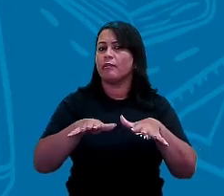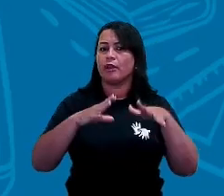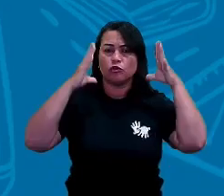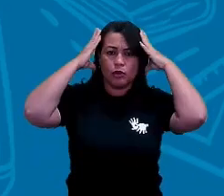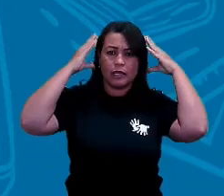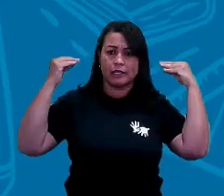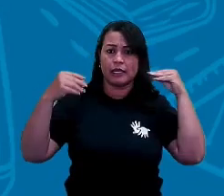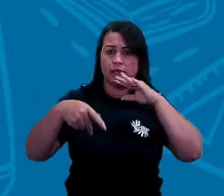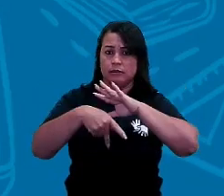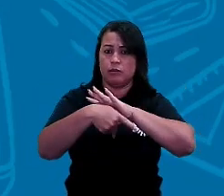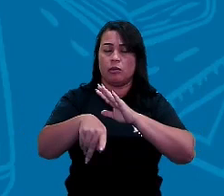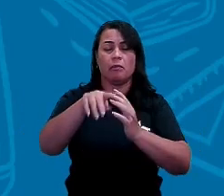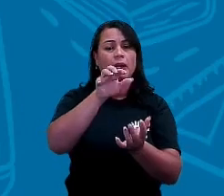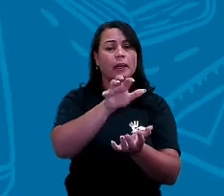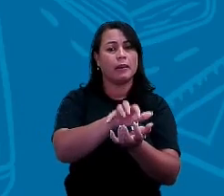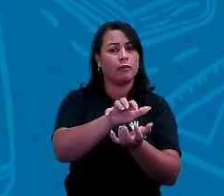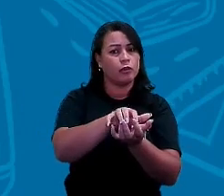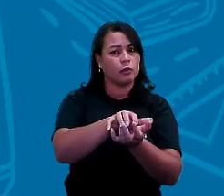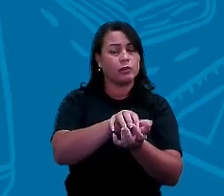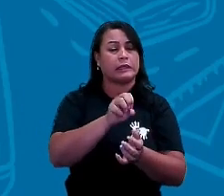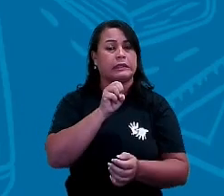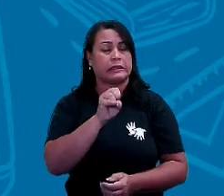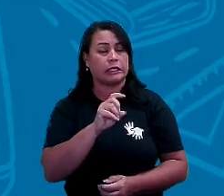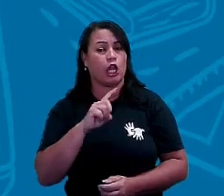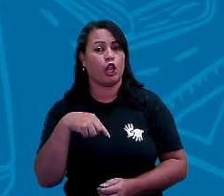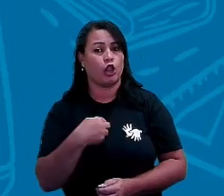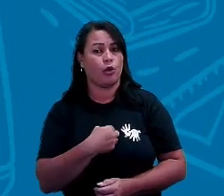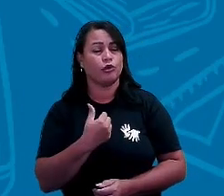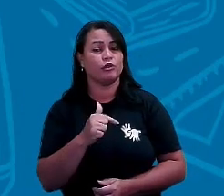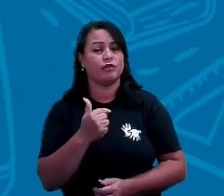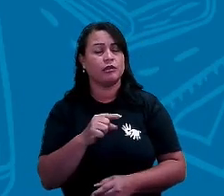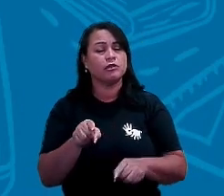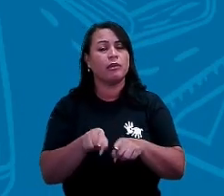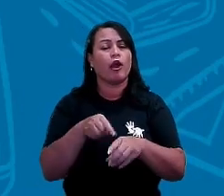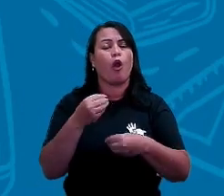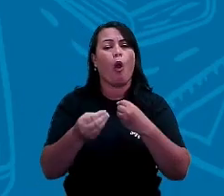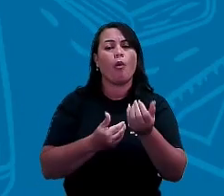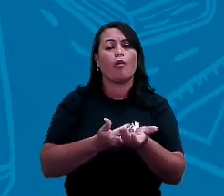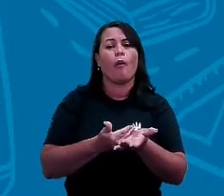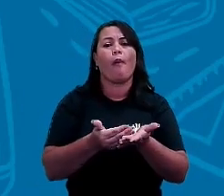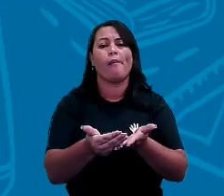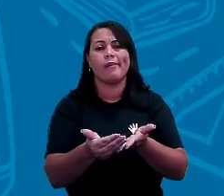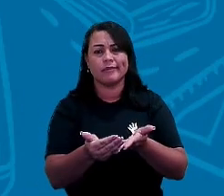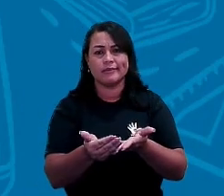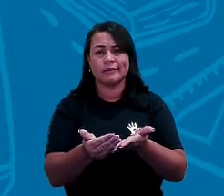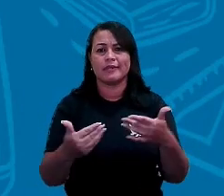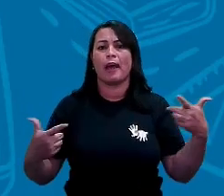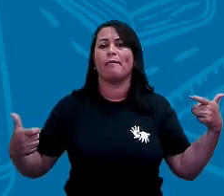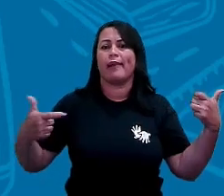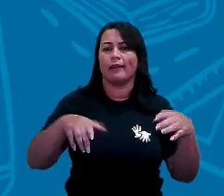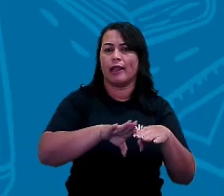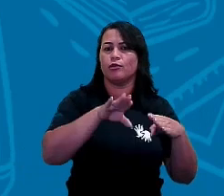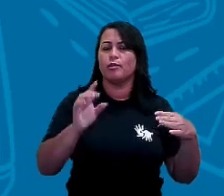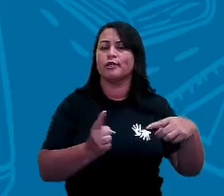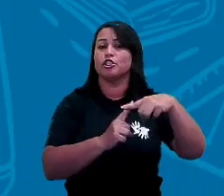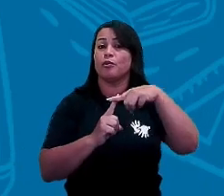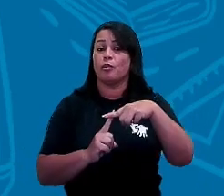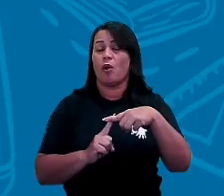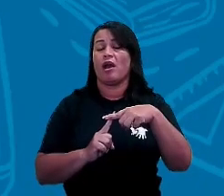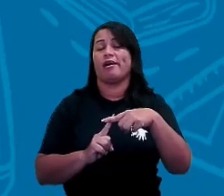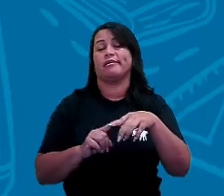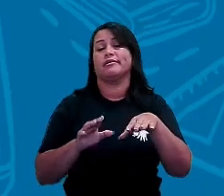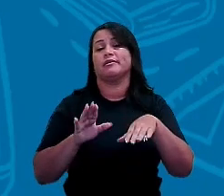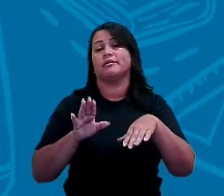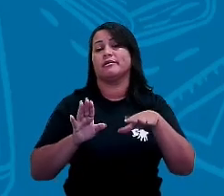em Pernambuco. Então, se a gente não tivesse iniciado com essa batalha do Monte das Tabocas, talvez a gente nem